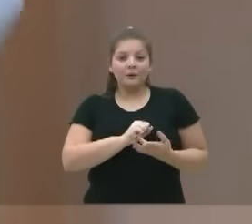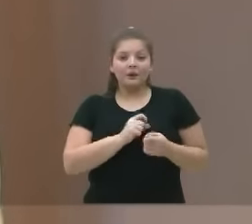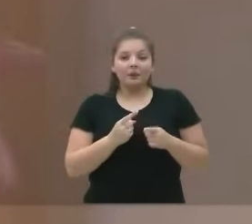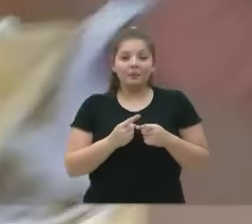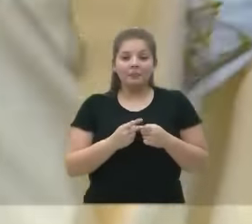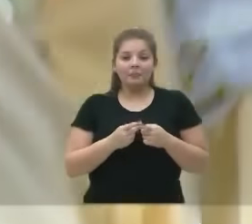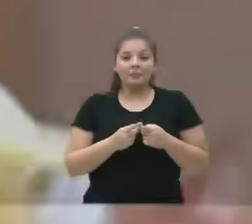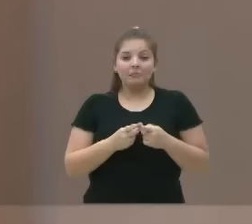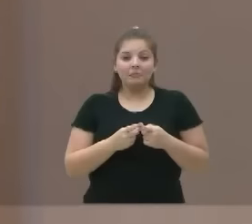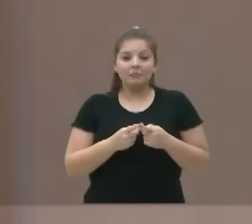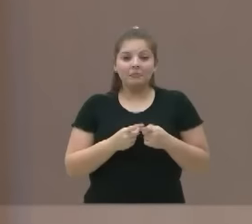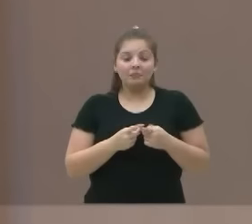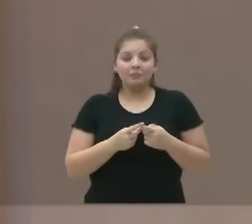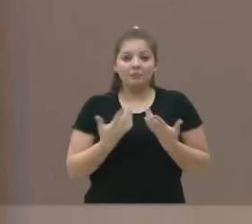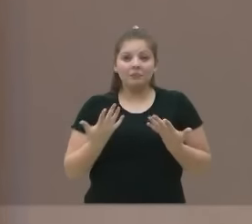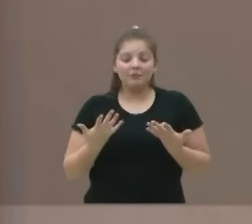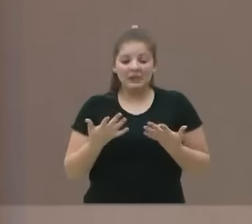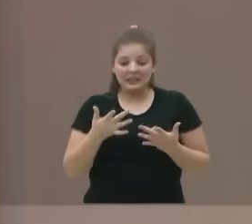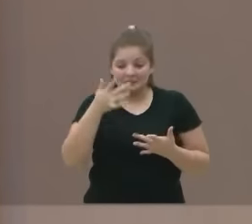quem foi criado por chocadeira.